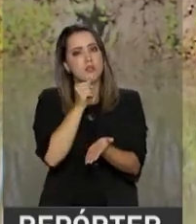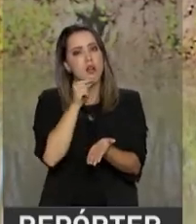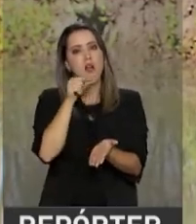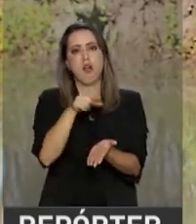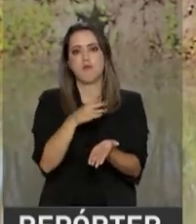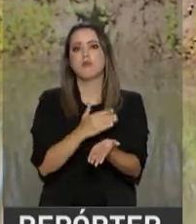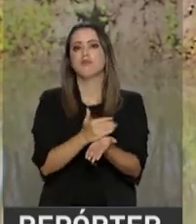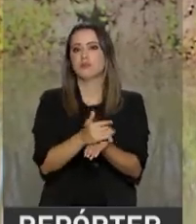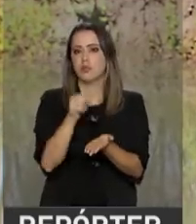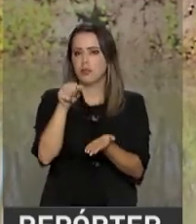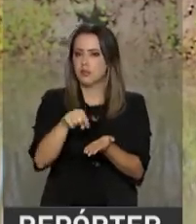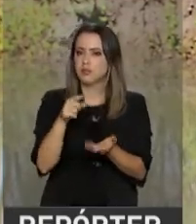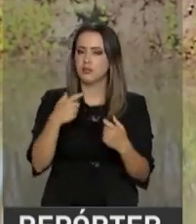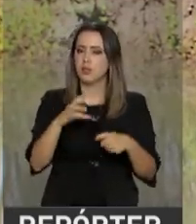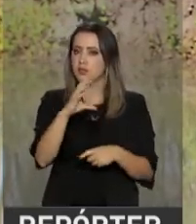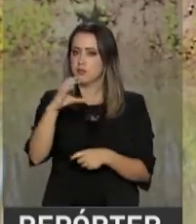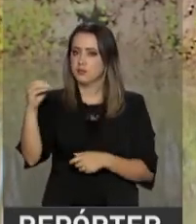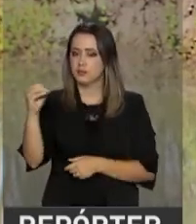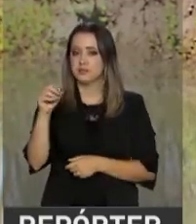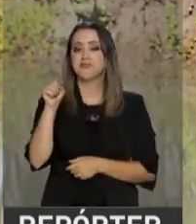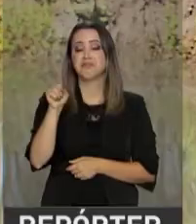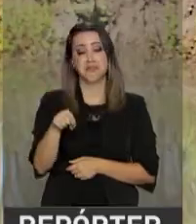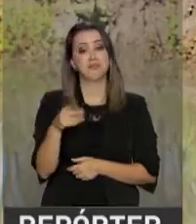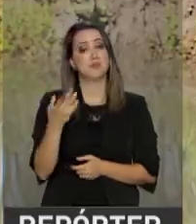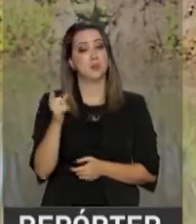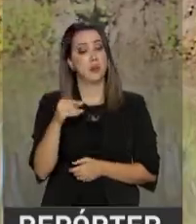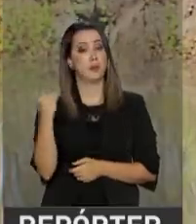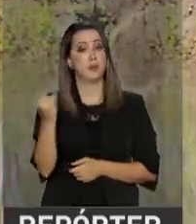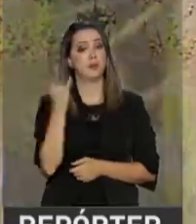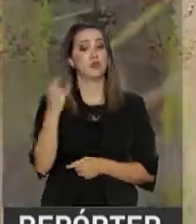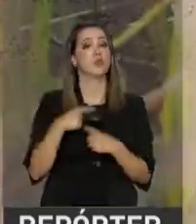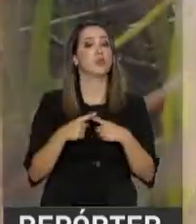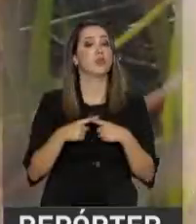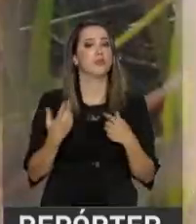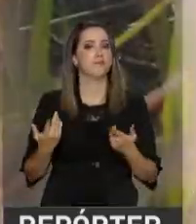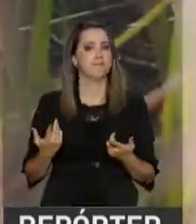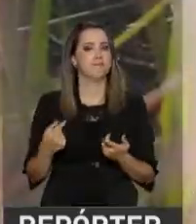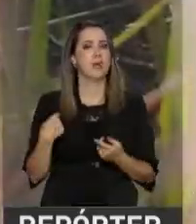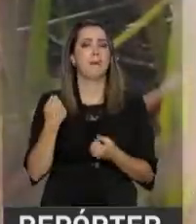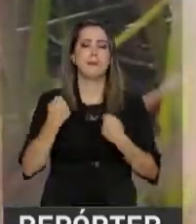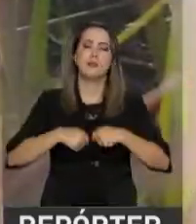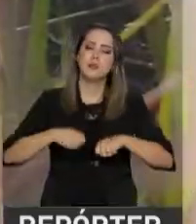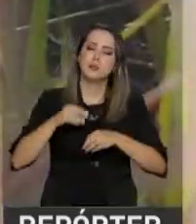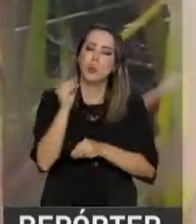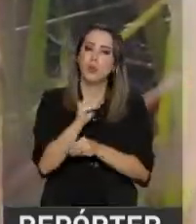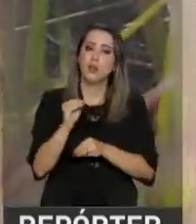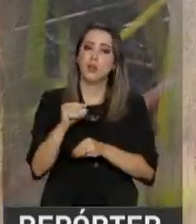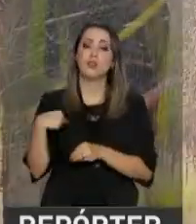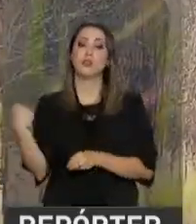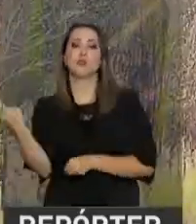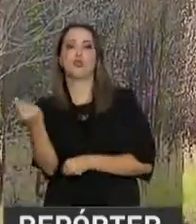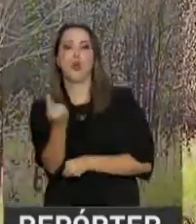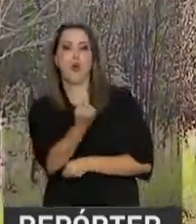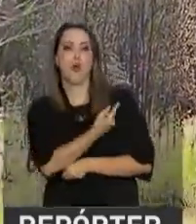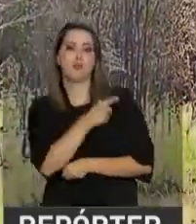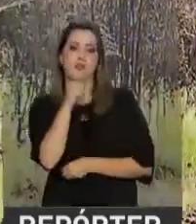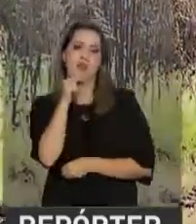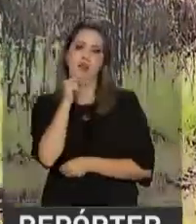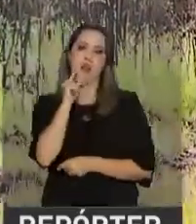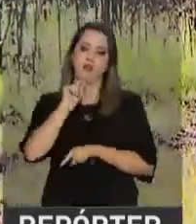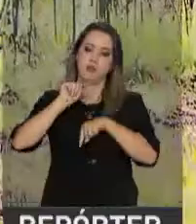no centro oeste certo é importante porque a gente tem que preservar a nossa água que forma os